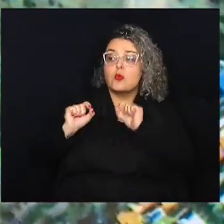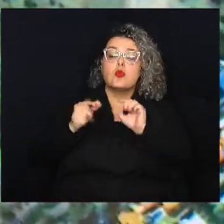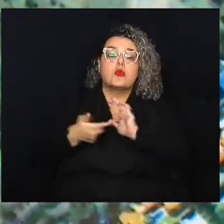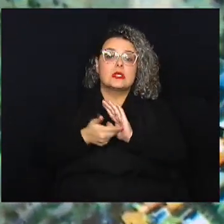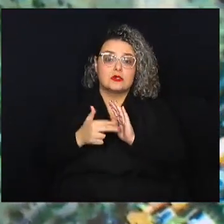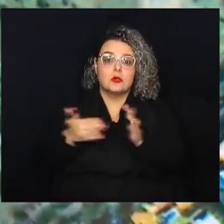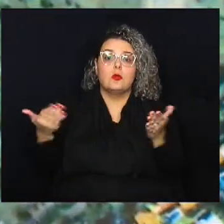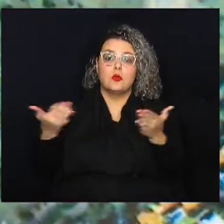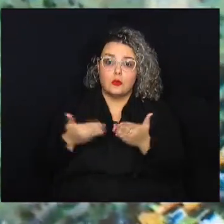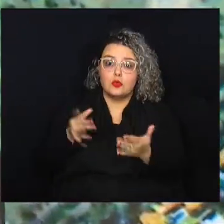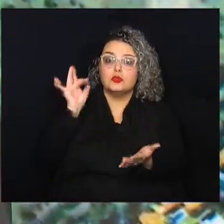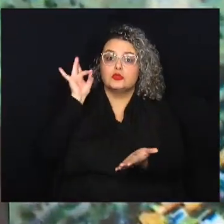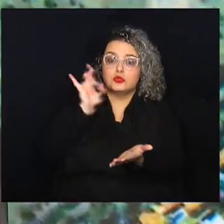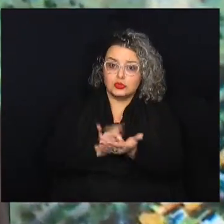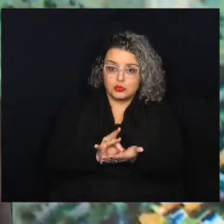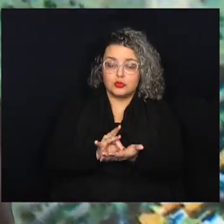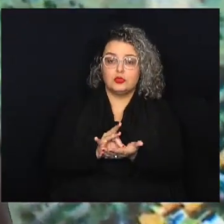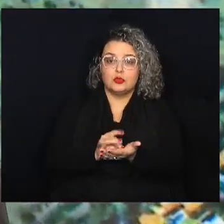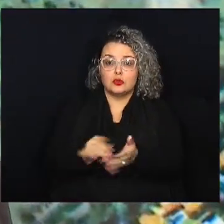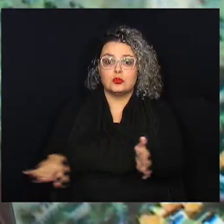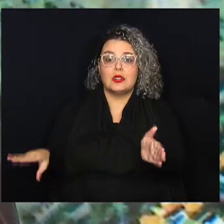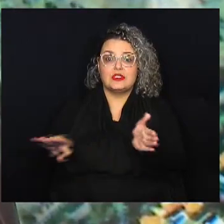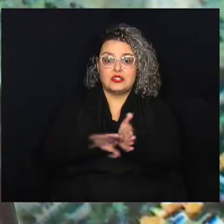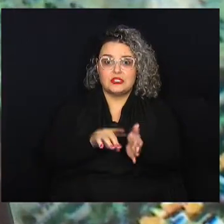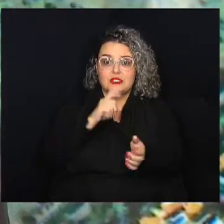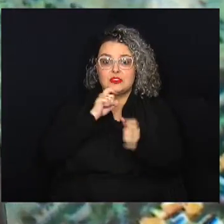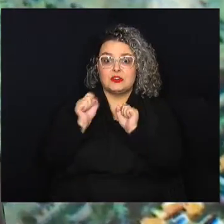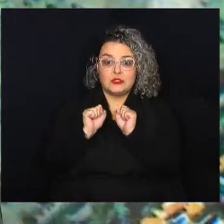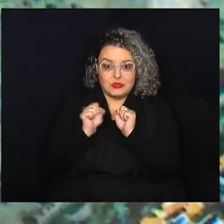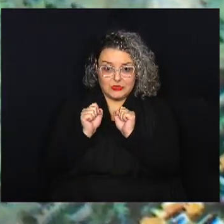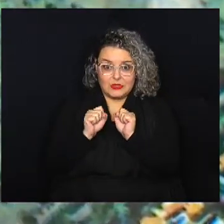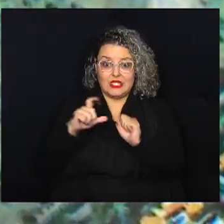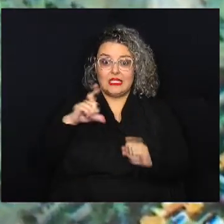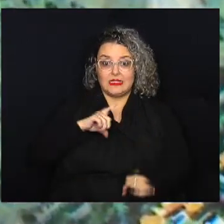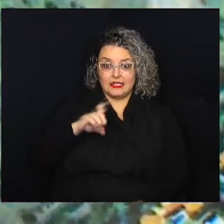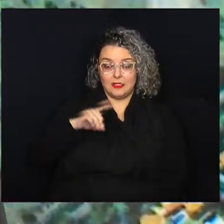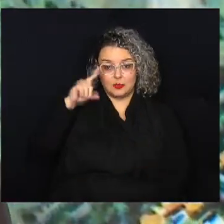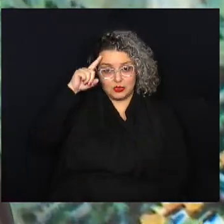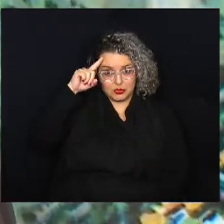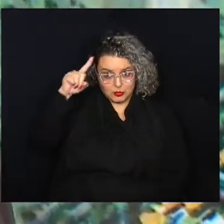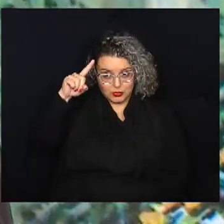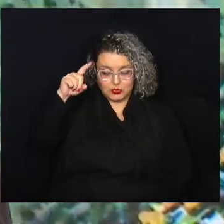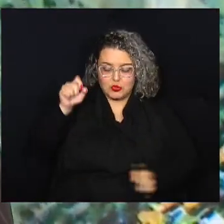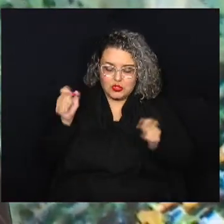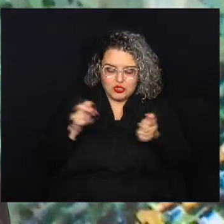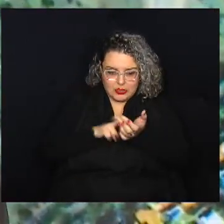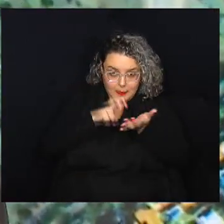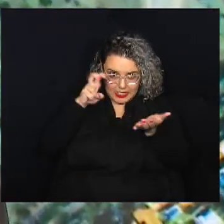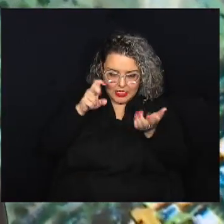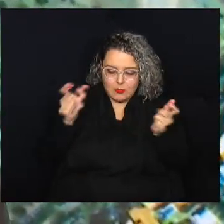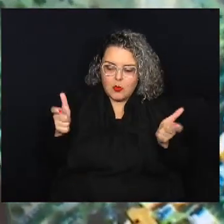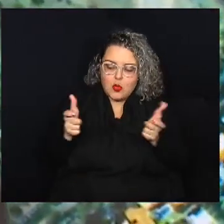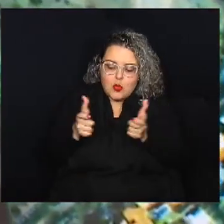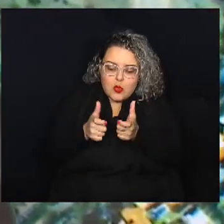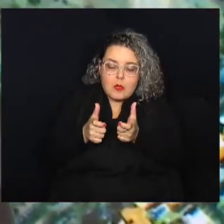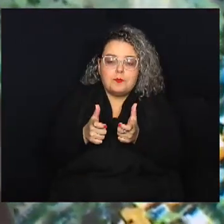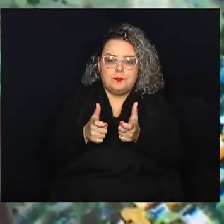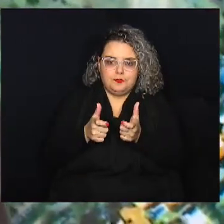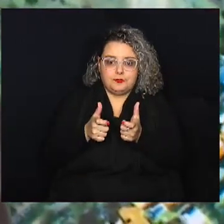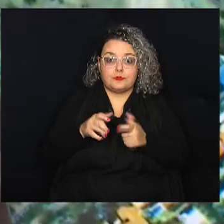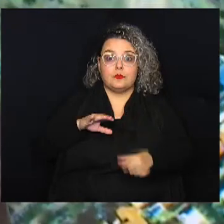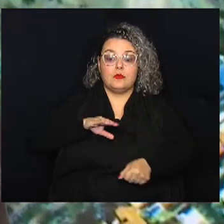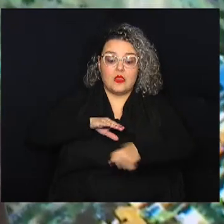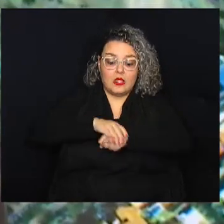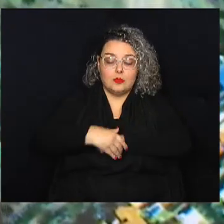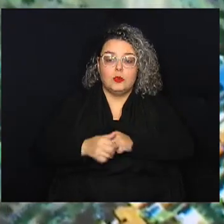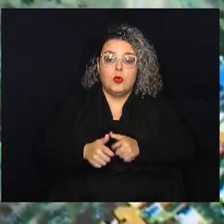hoje, oficialmente, com a entrada do inverno, nós temos o dia mais curto e a noite mais longa. Isso se